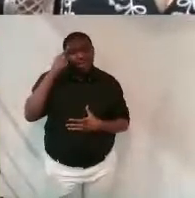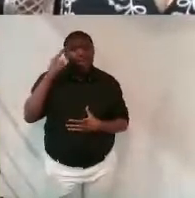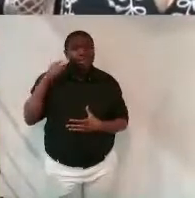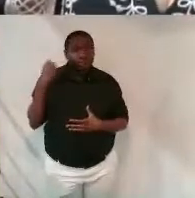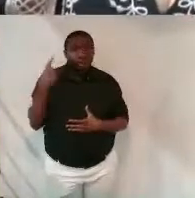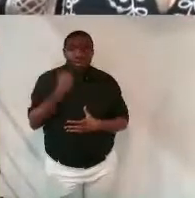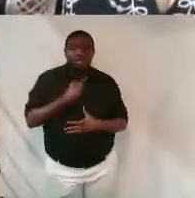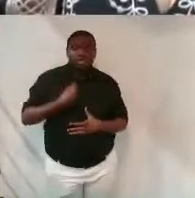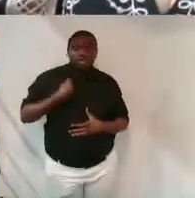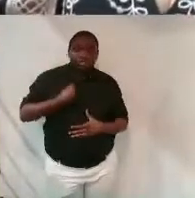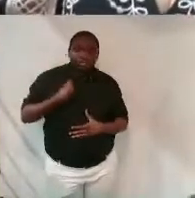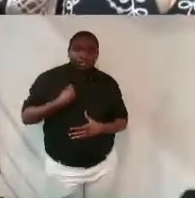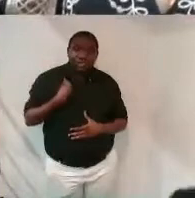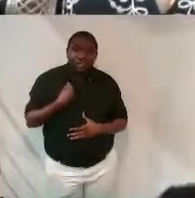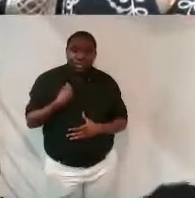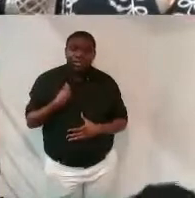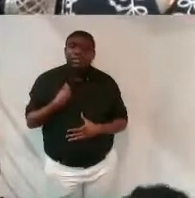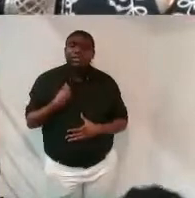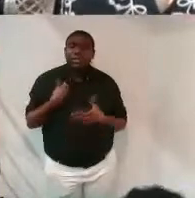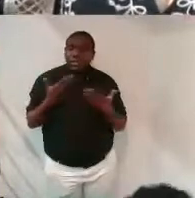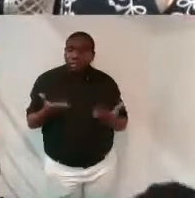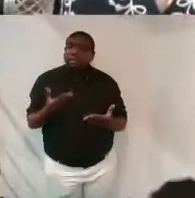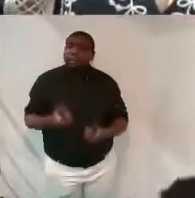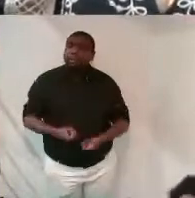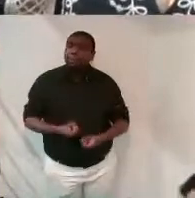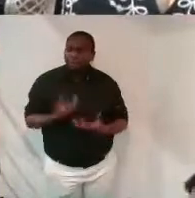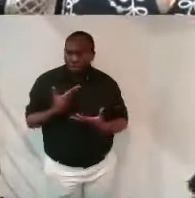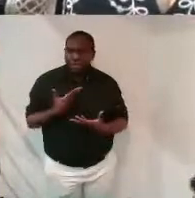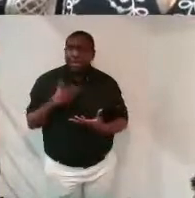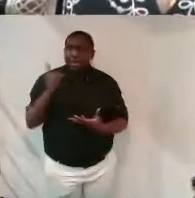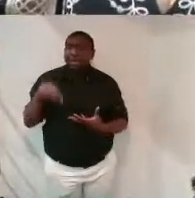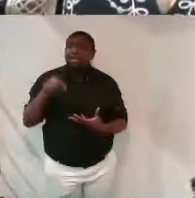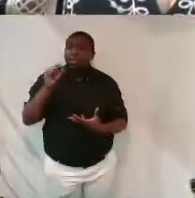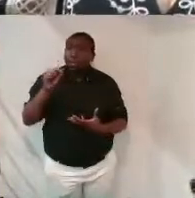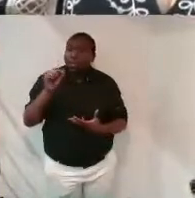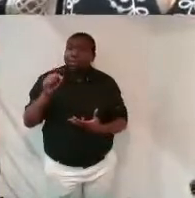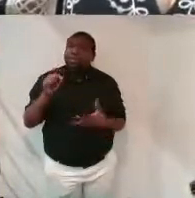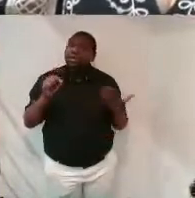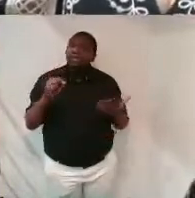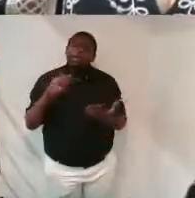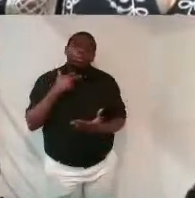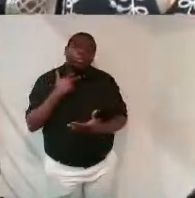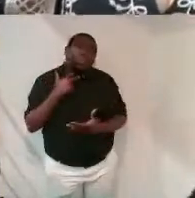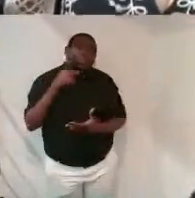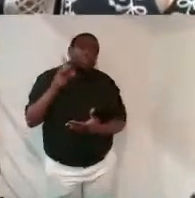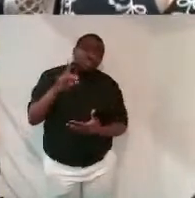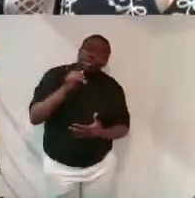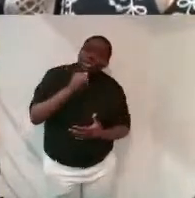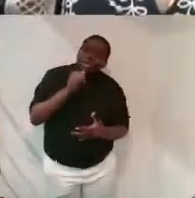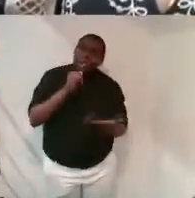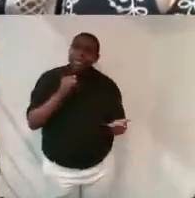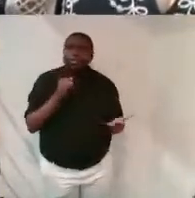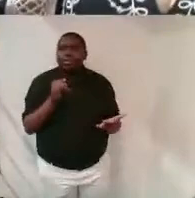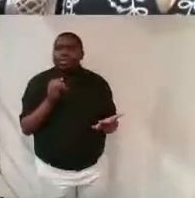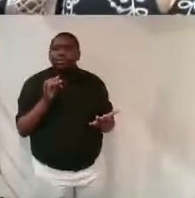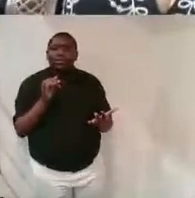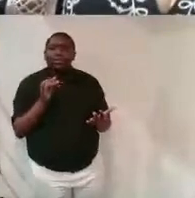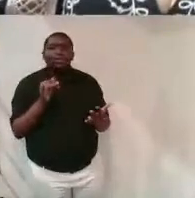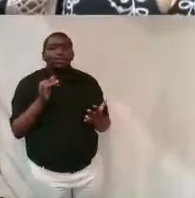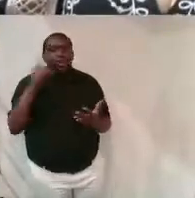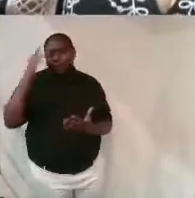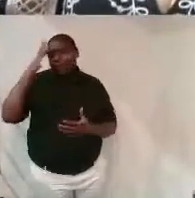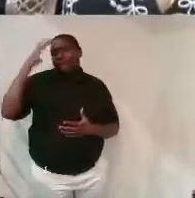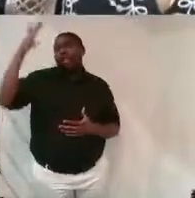nossa realidade, viu, Roberto Carlos? Essa poesia que é de um meio que não pode ser apenas utópica, mas